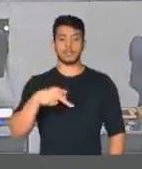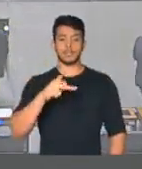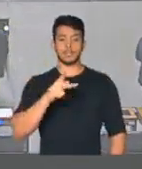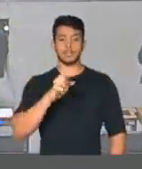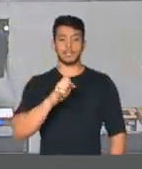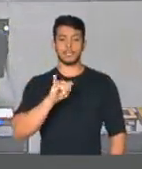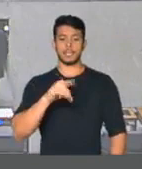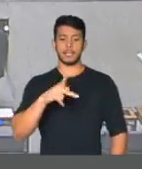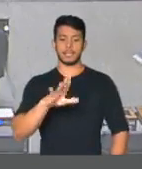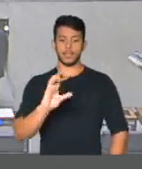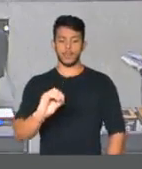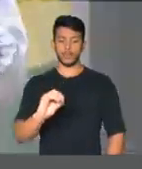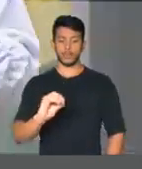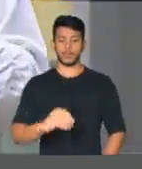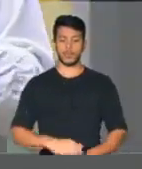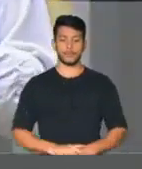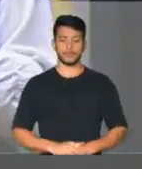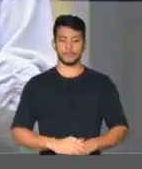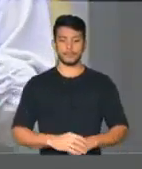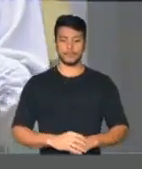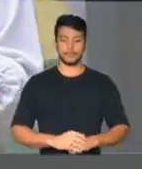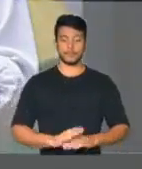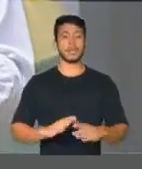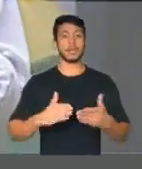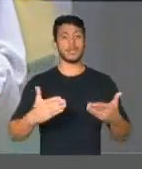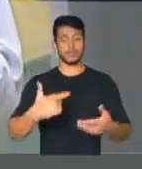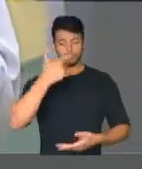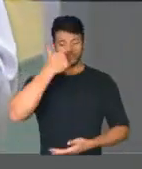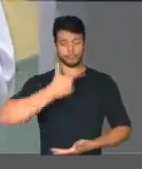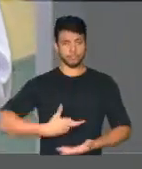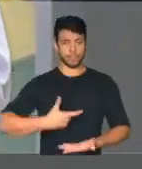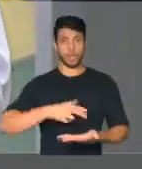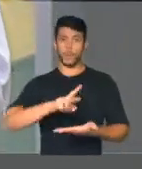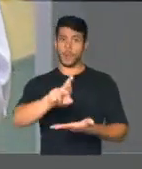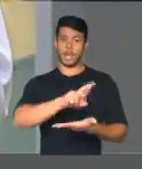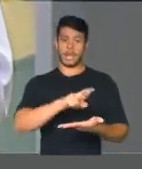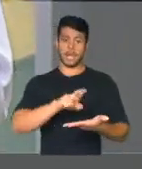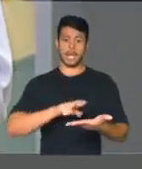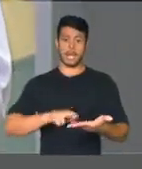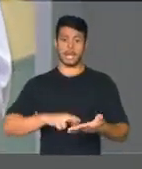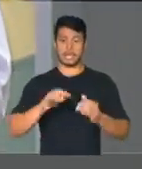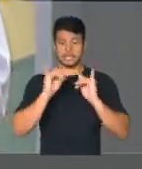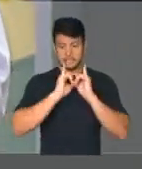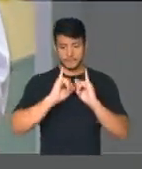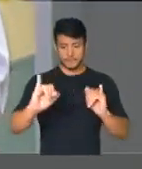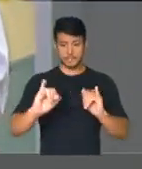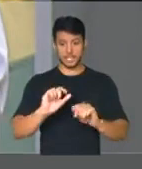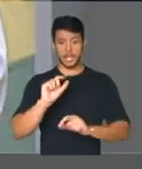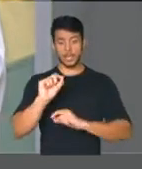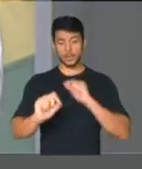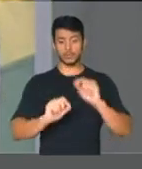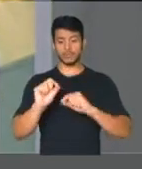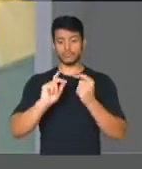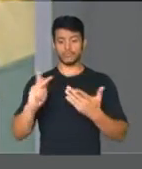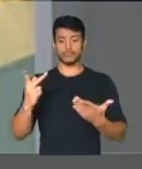Sim, deputada. Compete a esta relatora de plenário pronunciar-se sobre